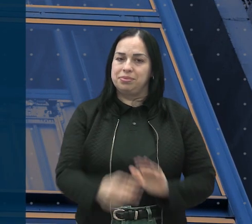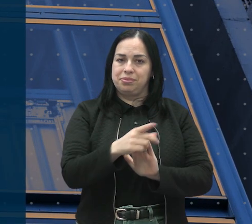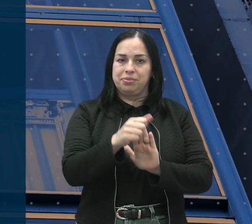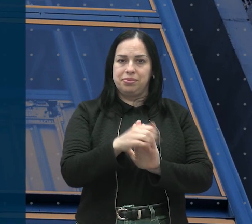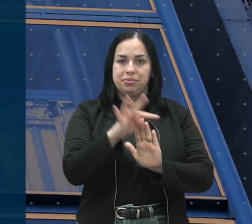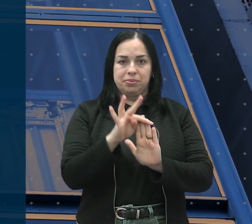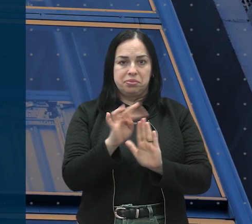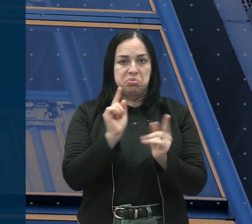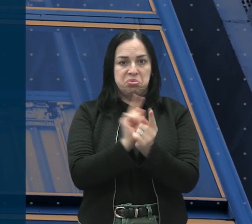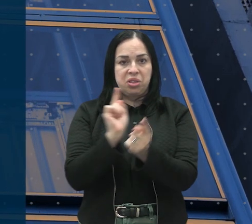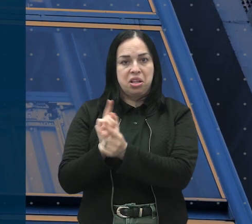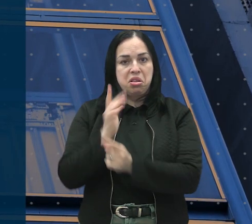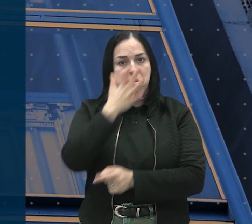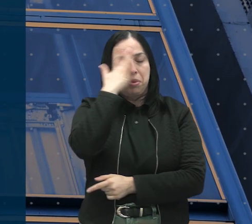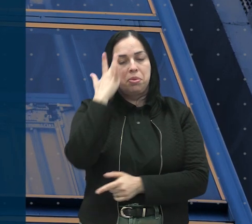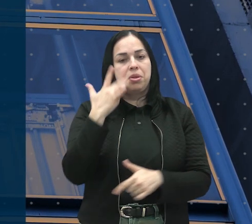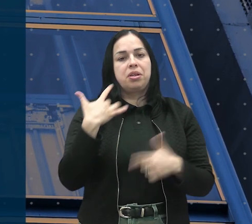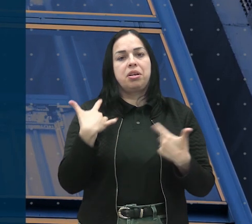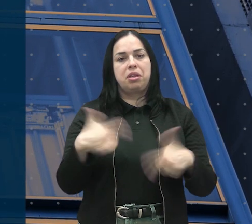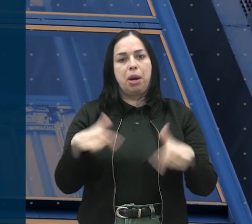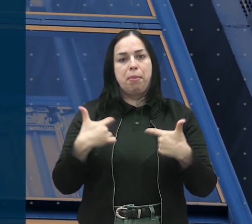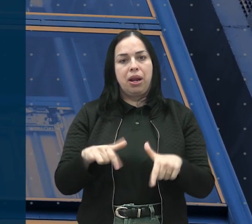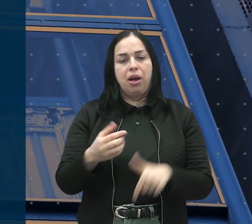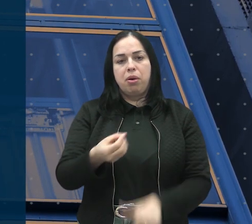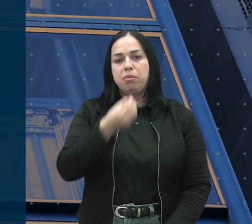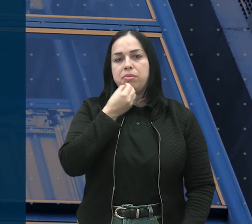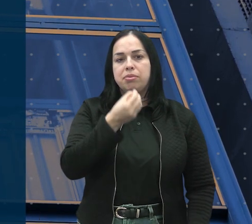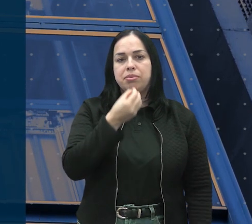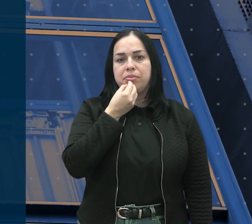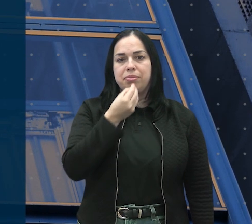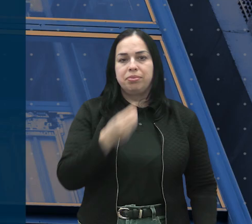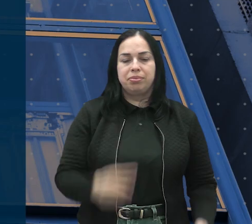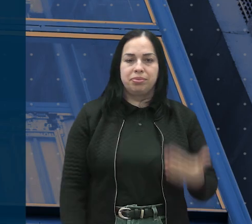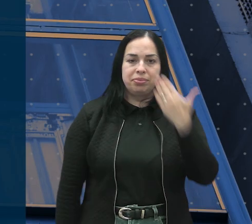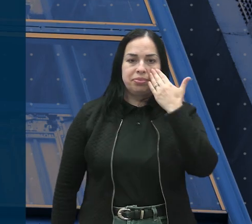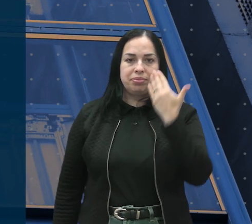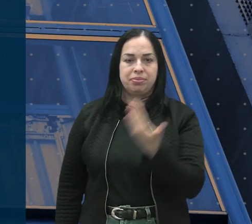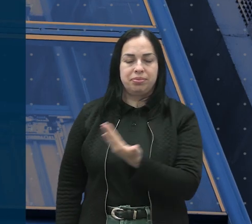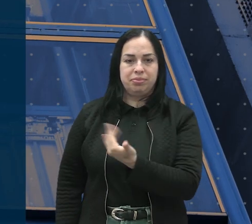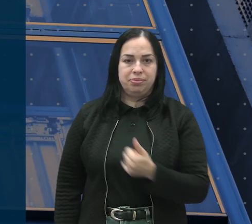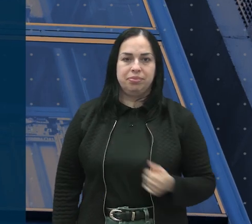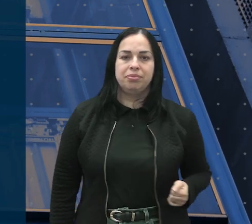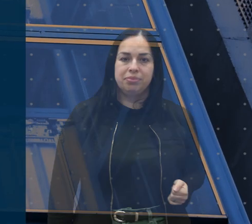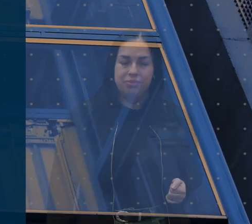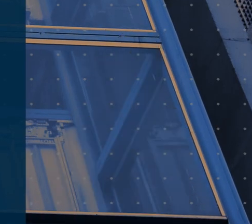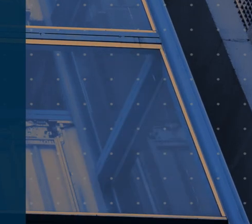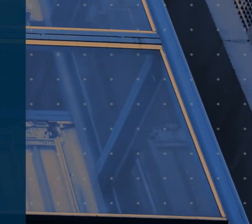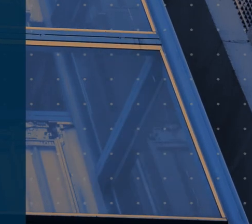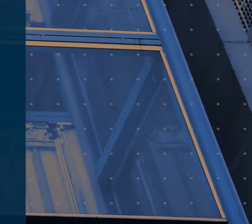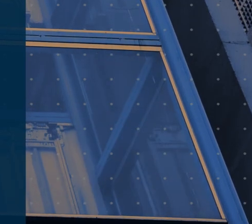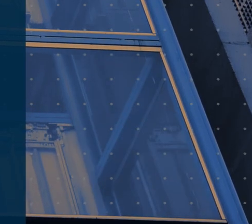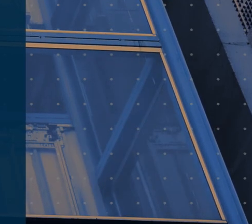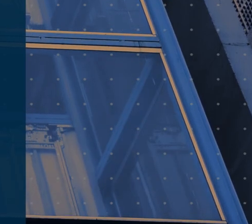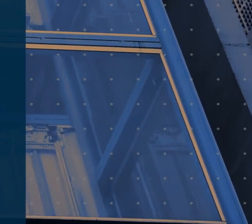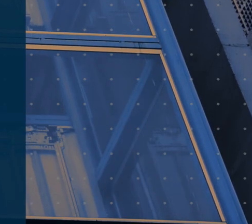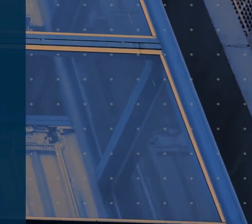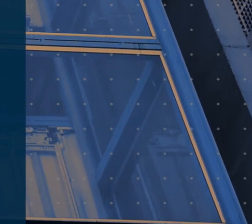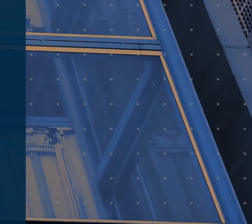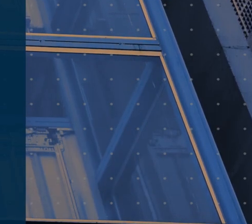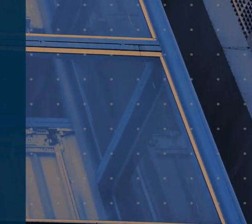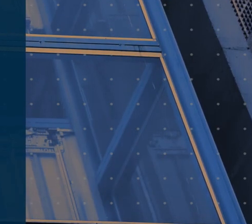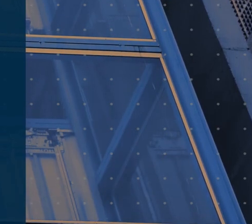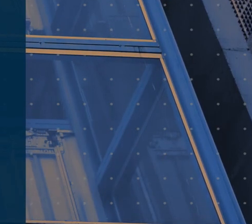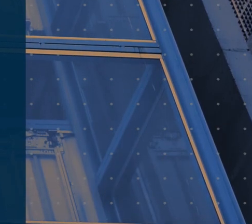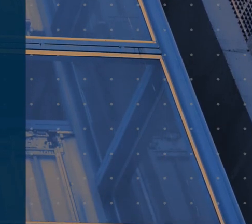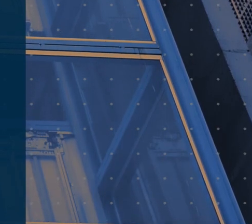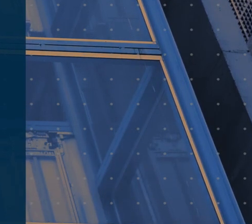O PAT, o Posto de Atendimento ao Trabalhador de São José dos Campos, tem oportunidade de emprego para açougueiro,